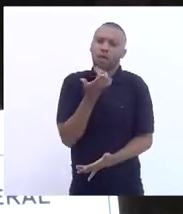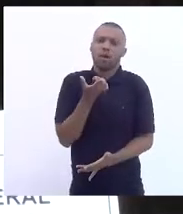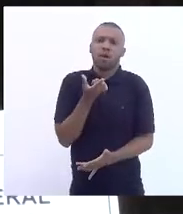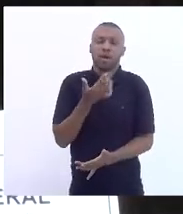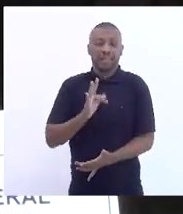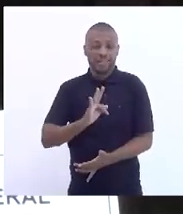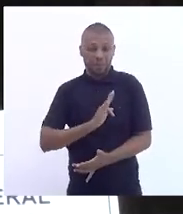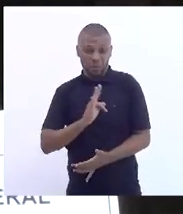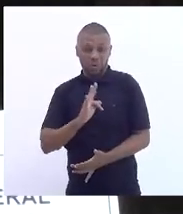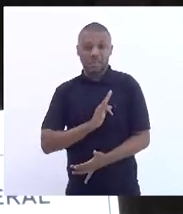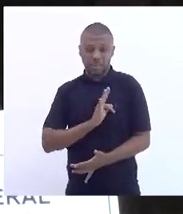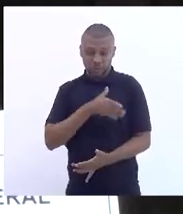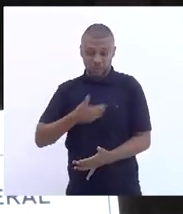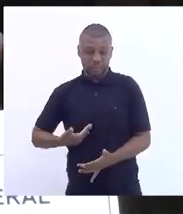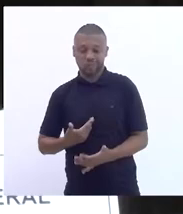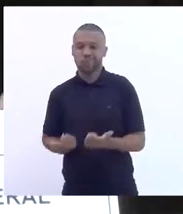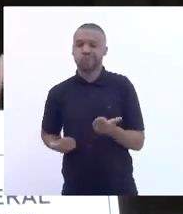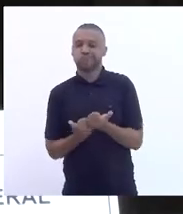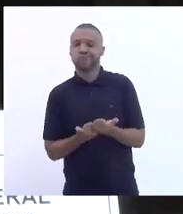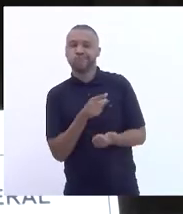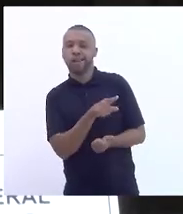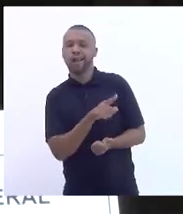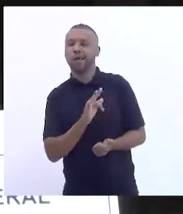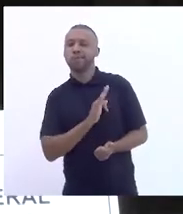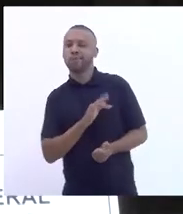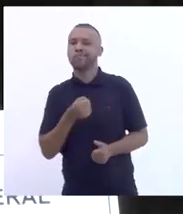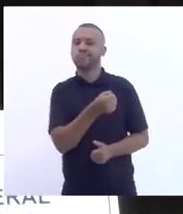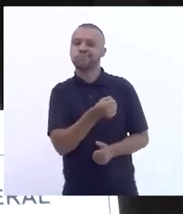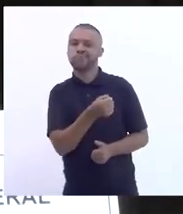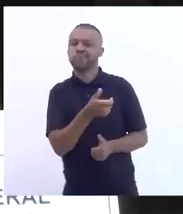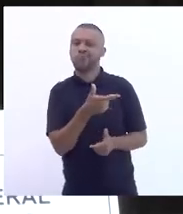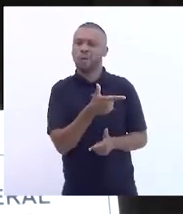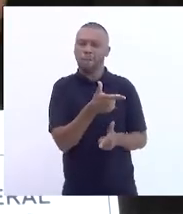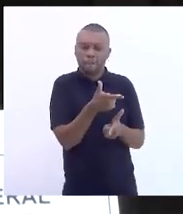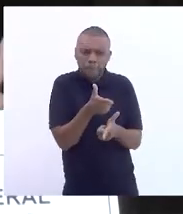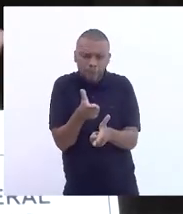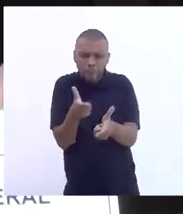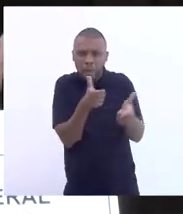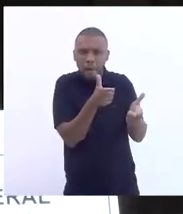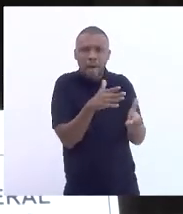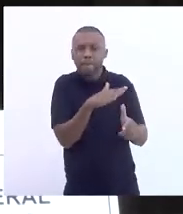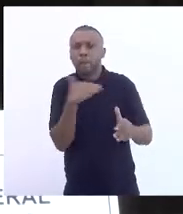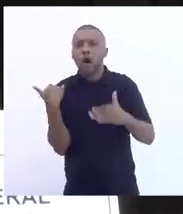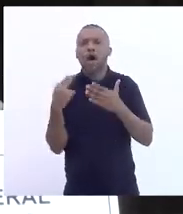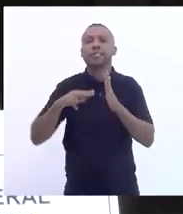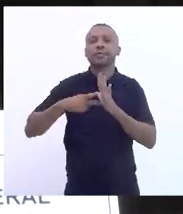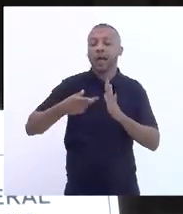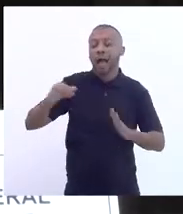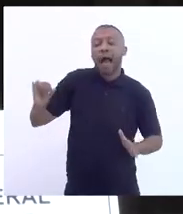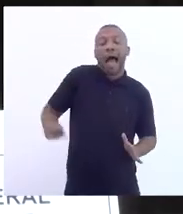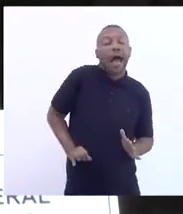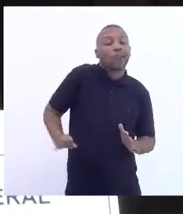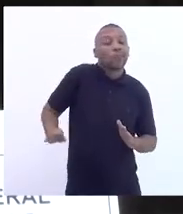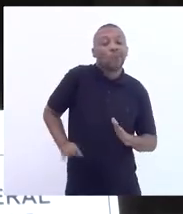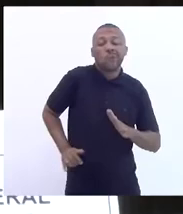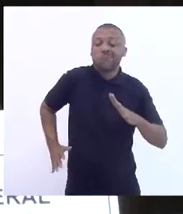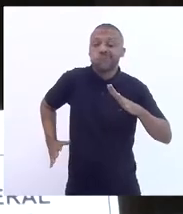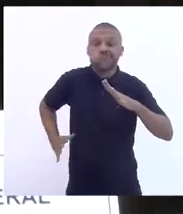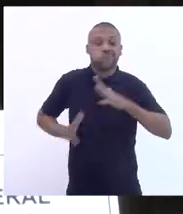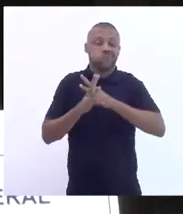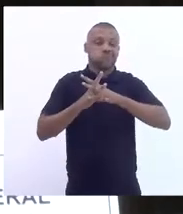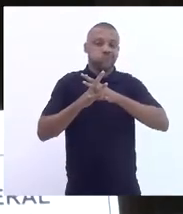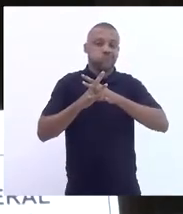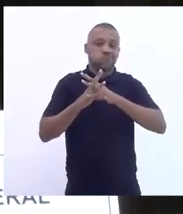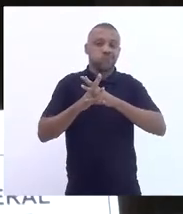braço armado do Estado porque a morte é é a dor mais aguda né mas